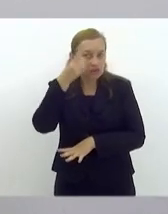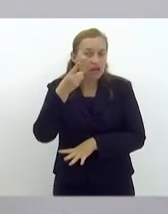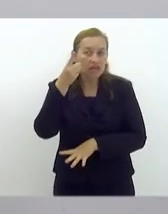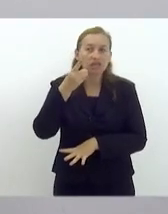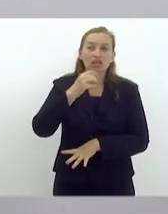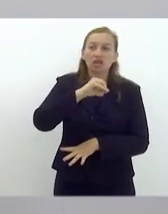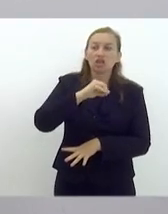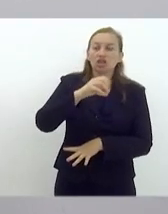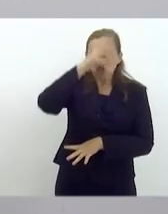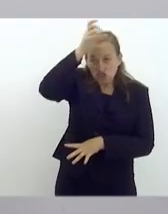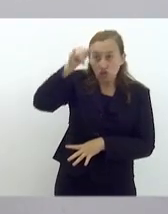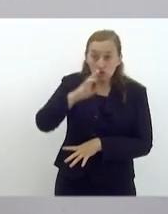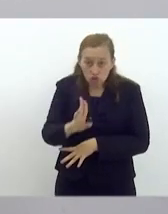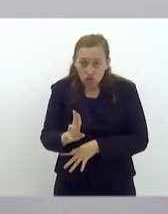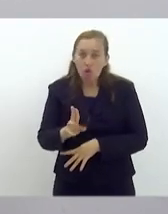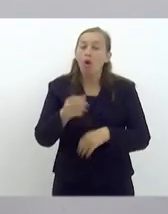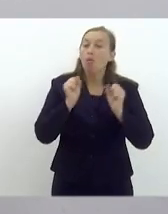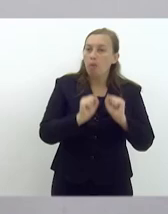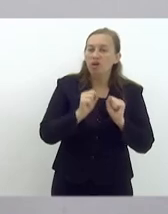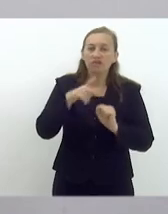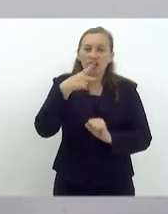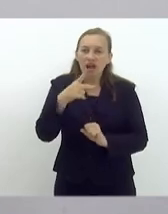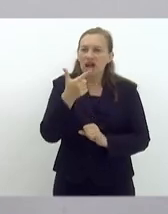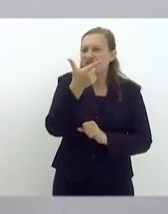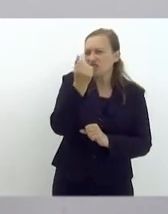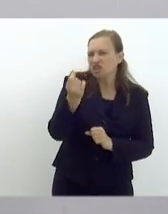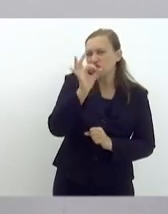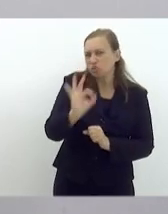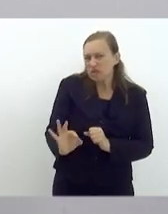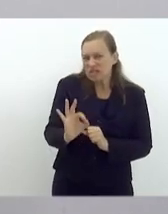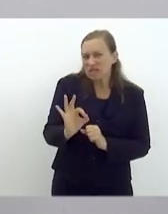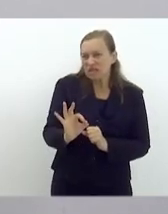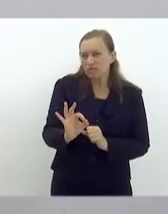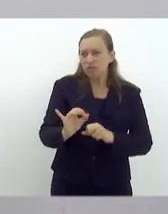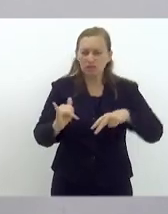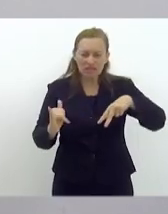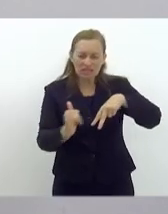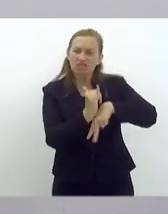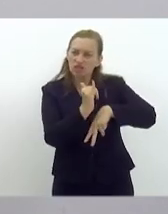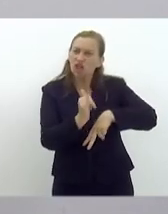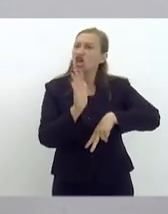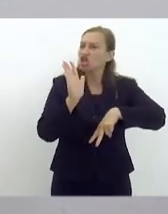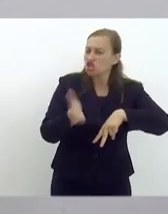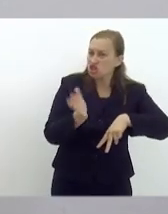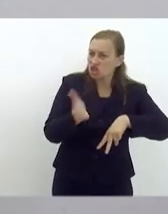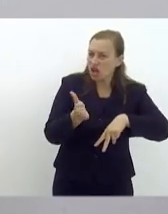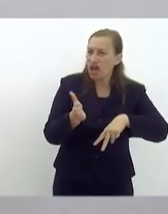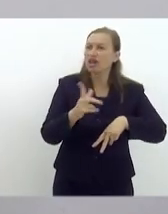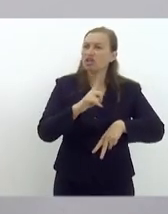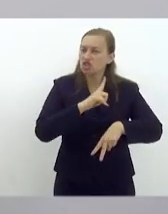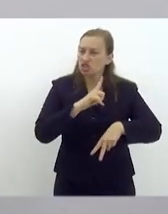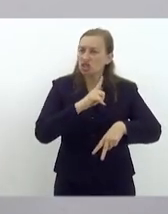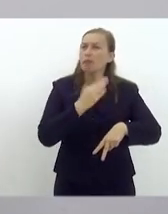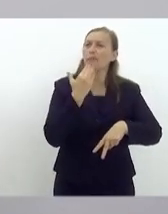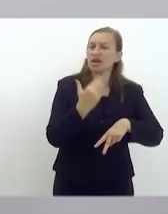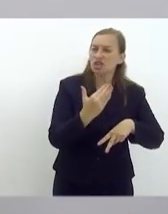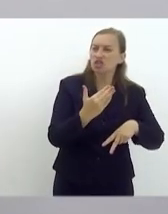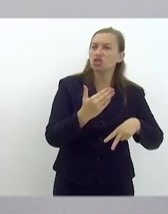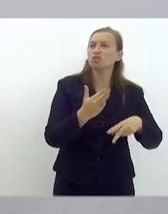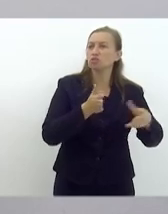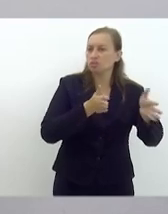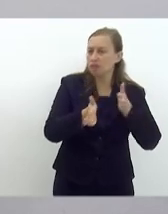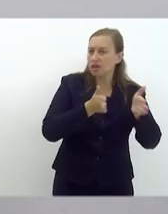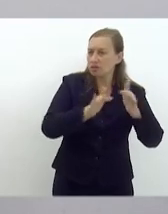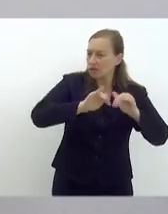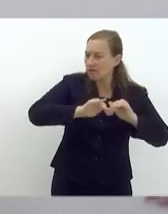complementar é que cerca de 20% dessas vítimas já tinham medida protetiva me lembro muito bem